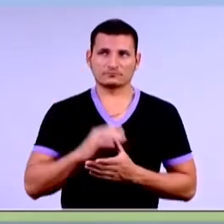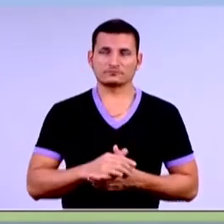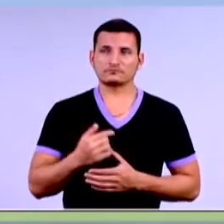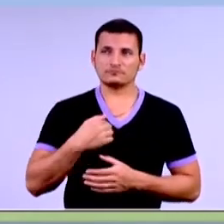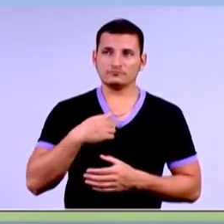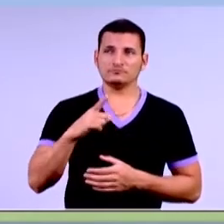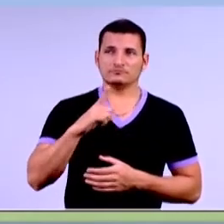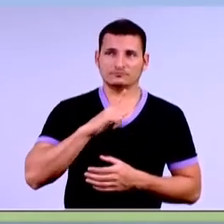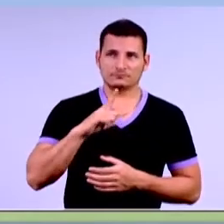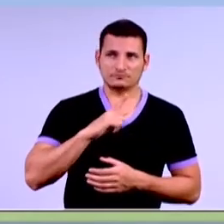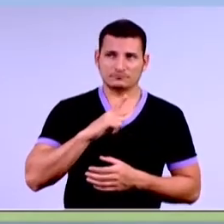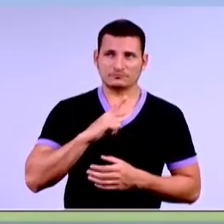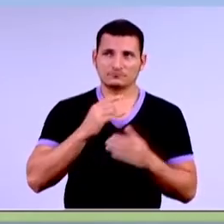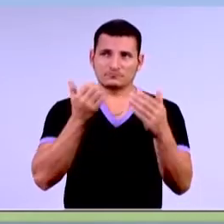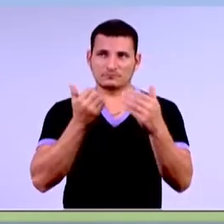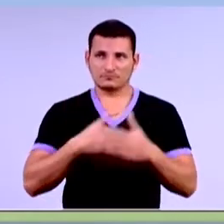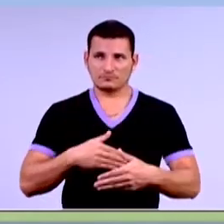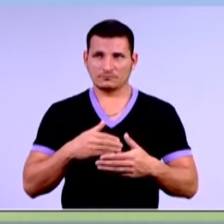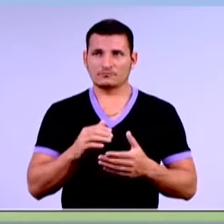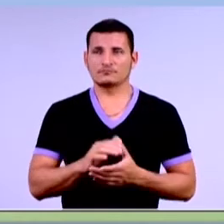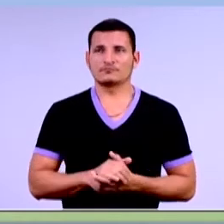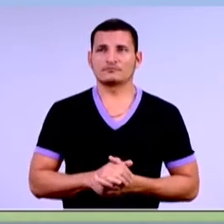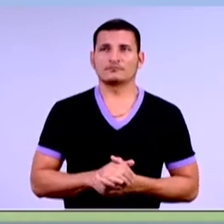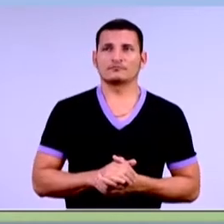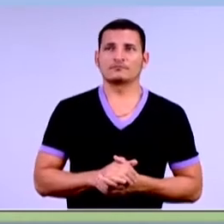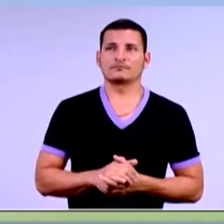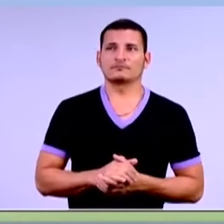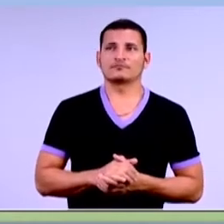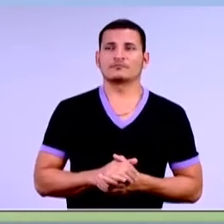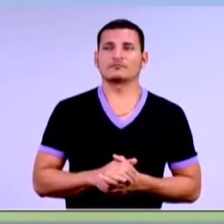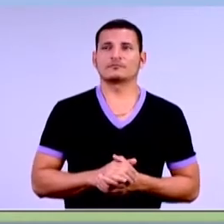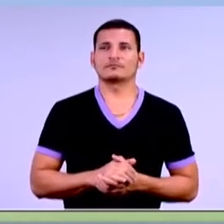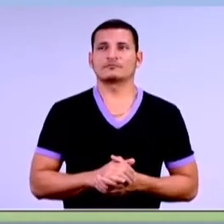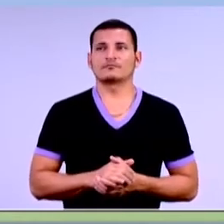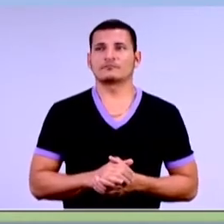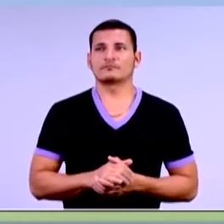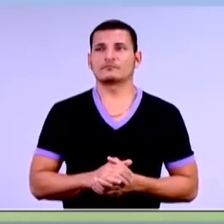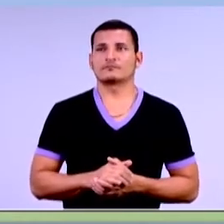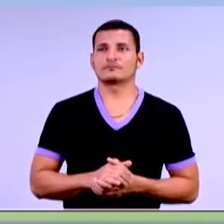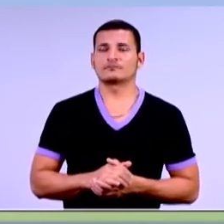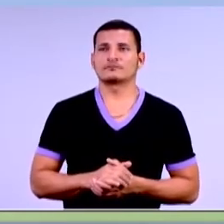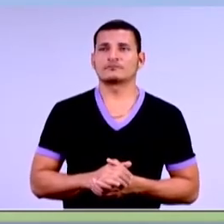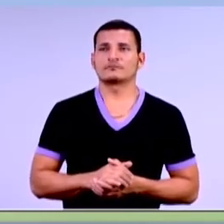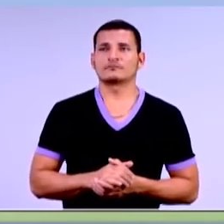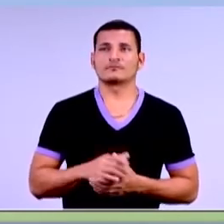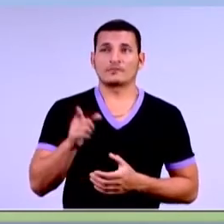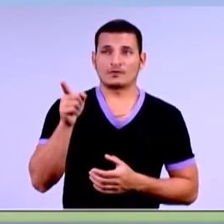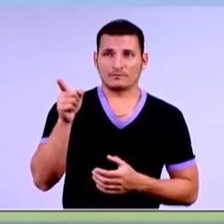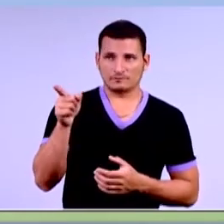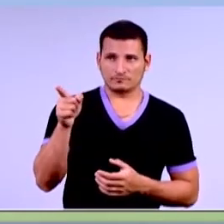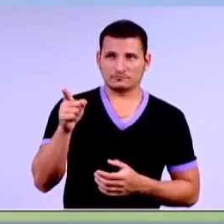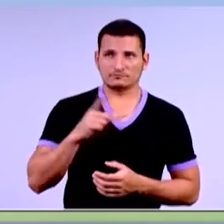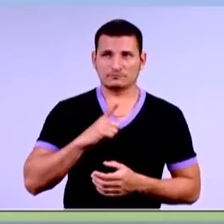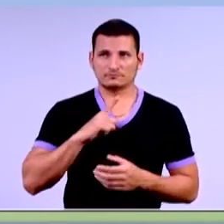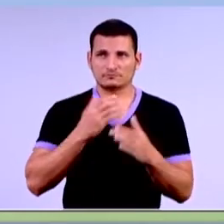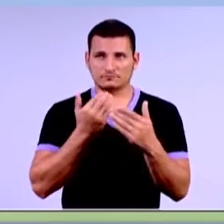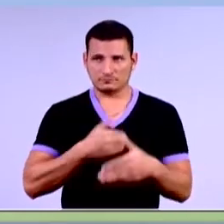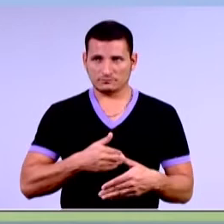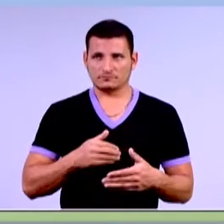exame ou a prova e eu você teve uma prova de